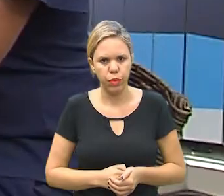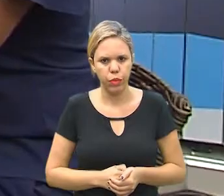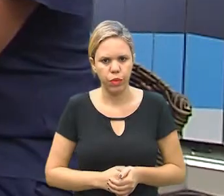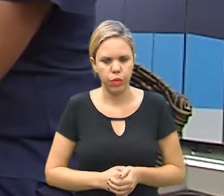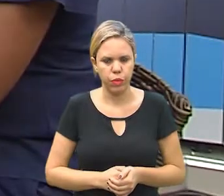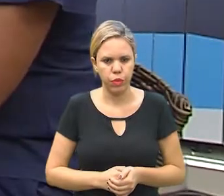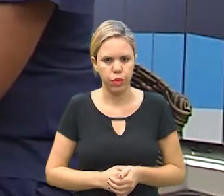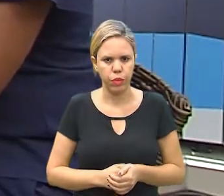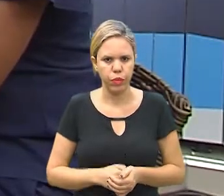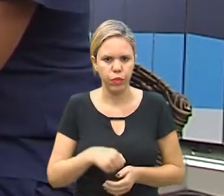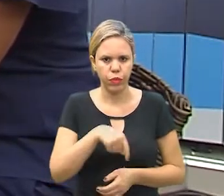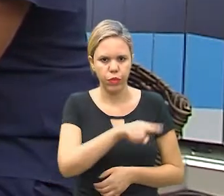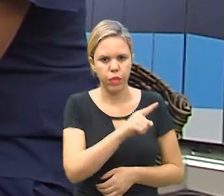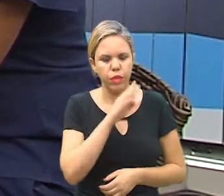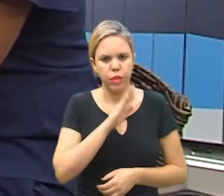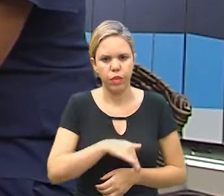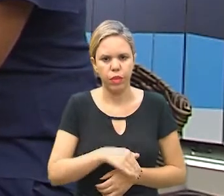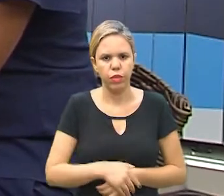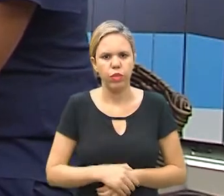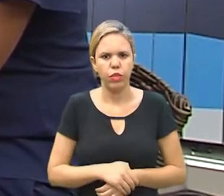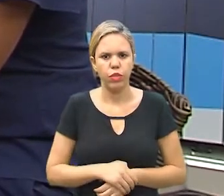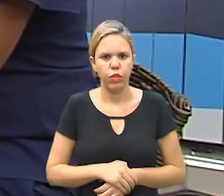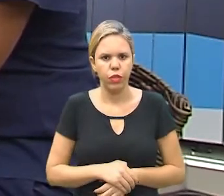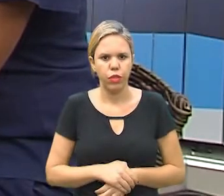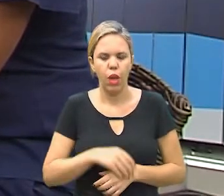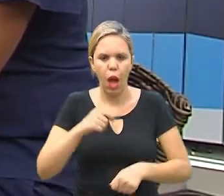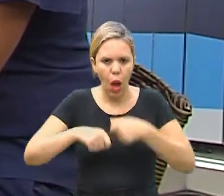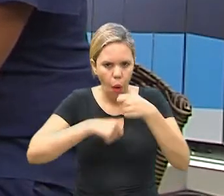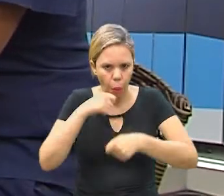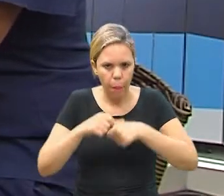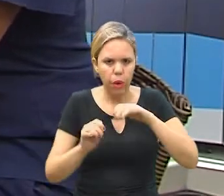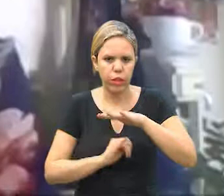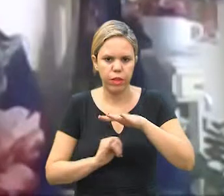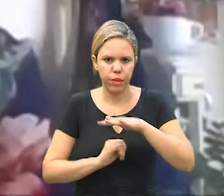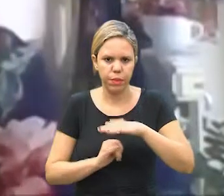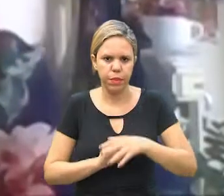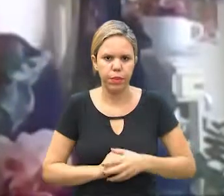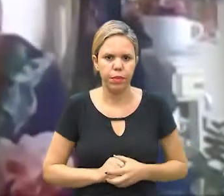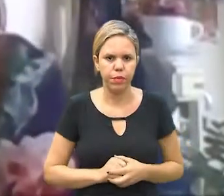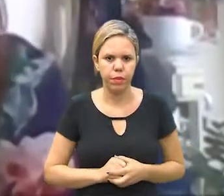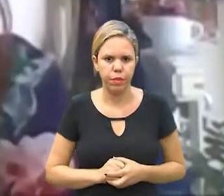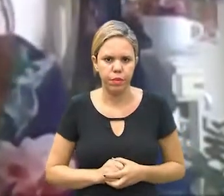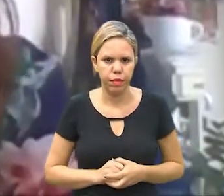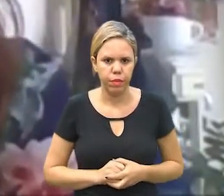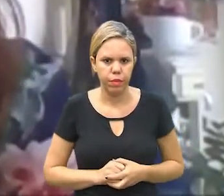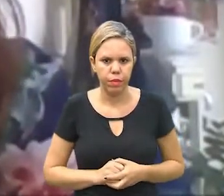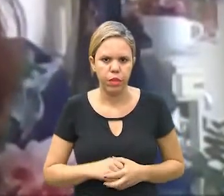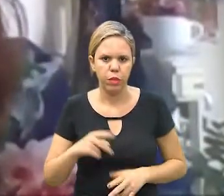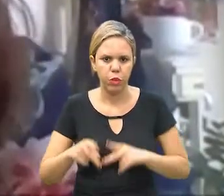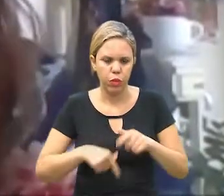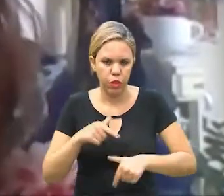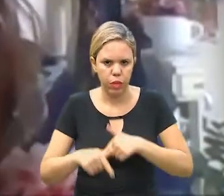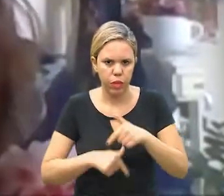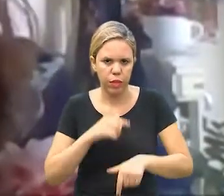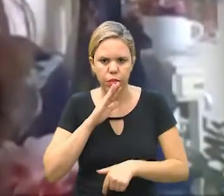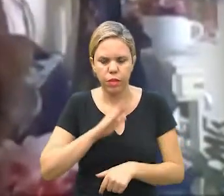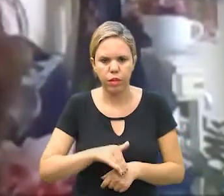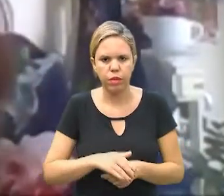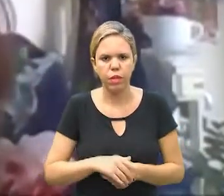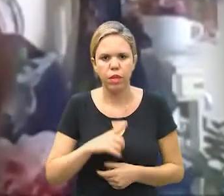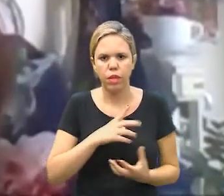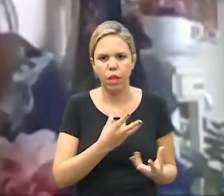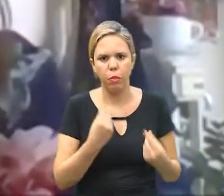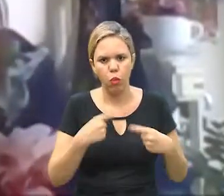vão para a escola de manhã, né? Vêm para a entidade, almoçam na entidade e depois fazem atividades à tarde. Nós